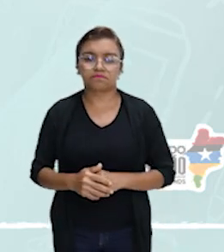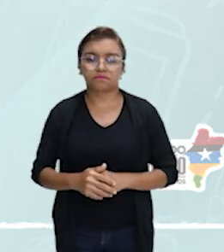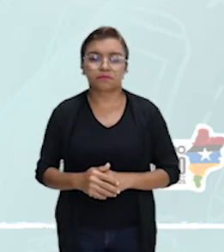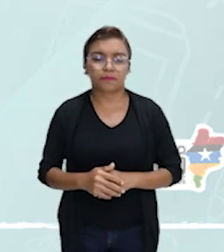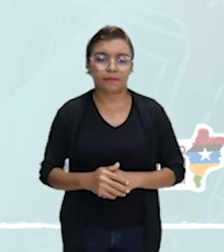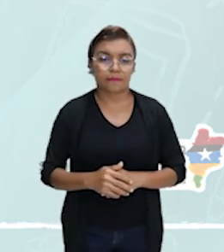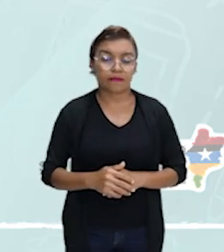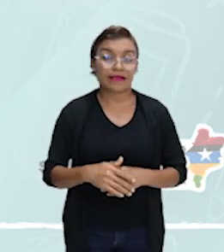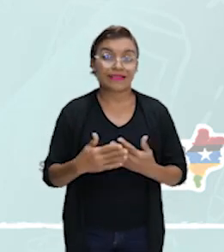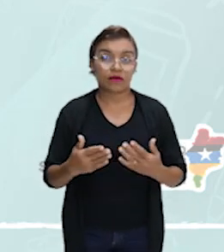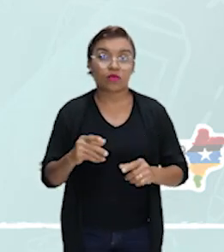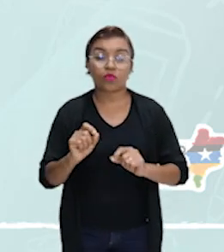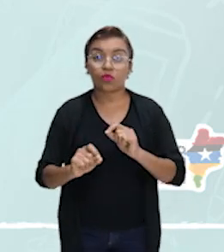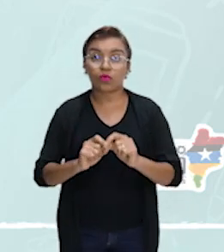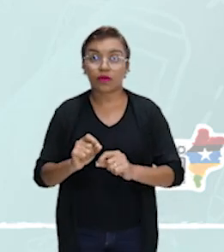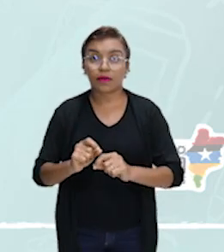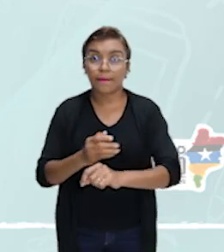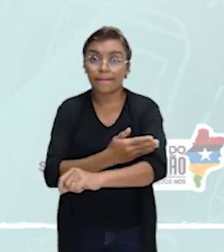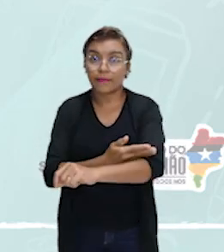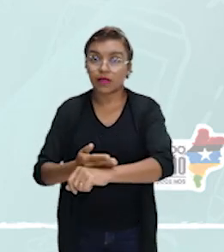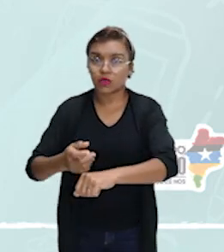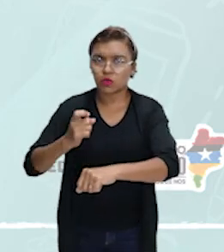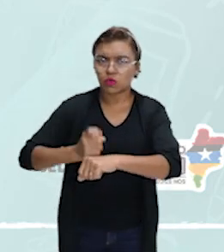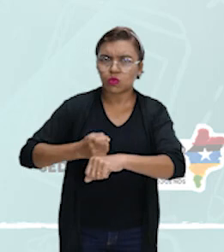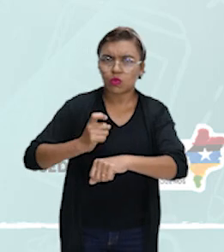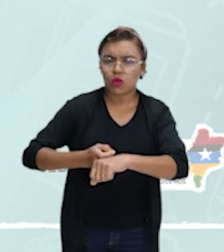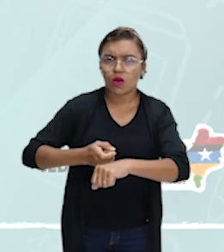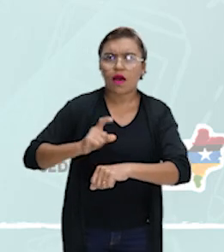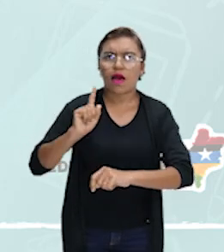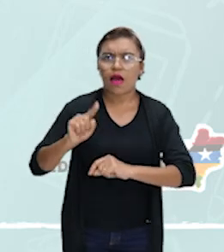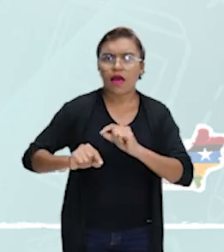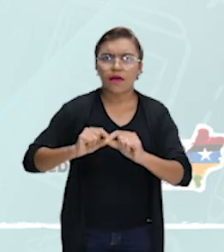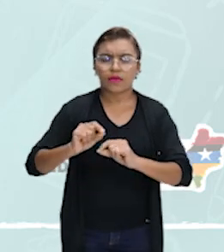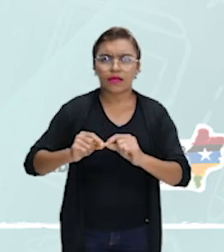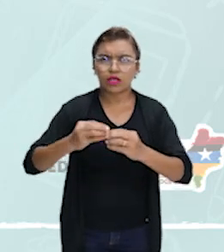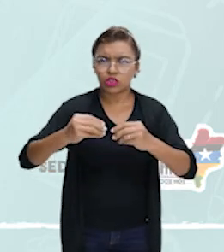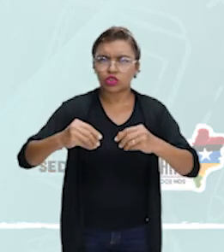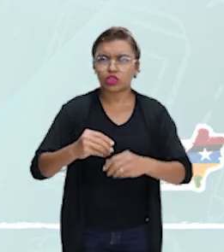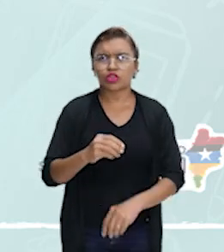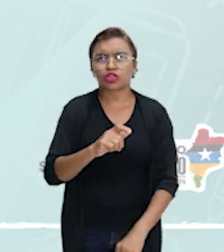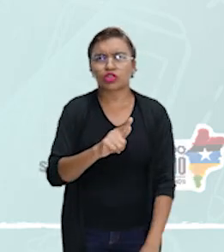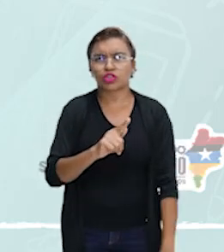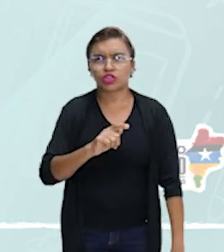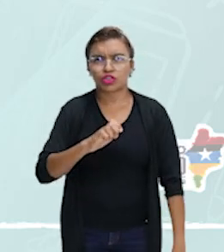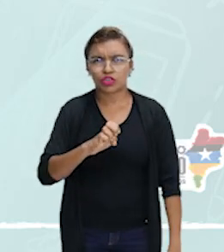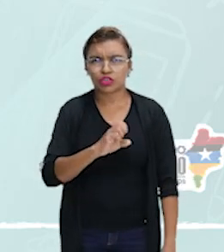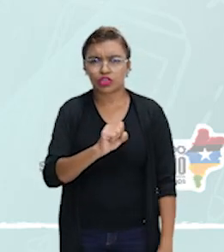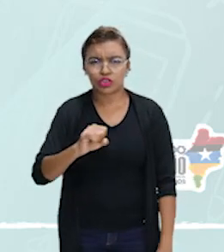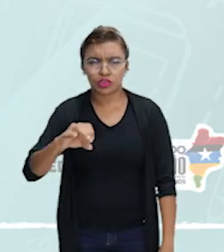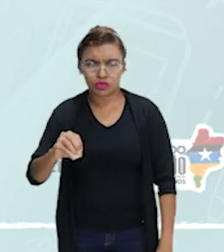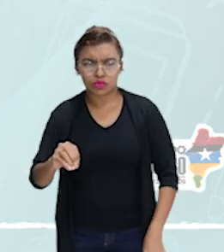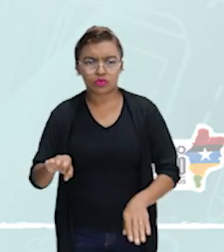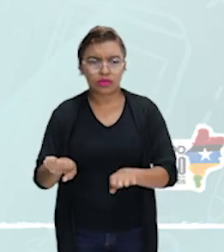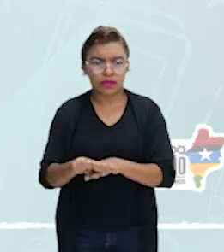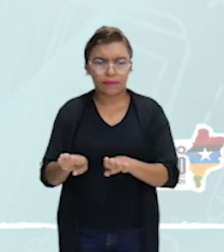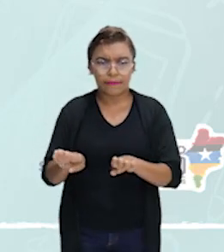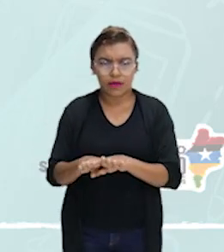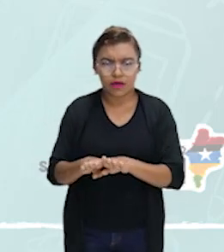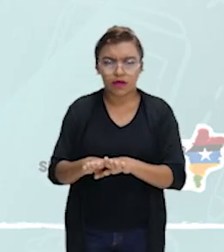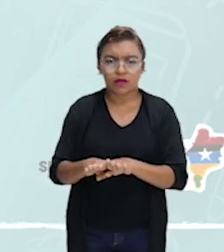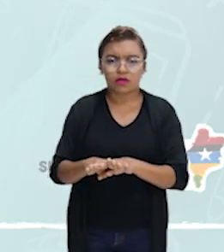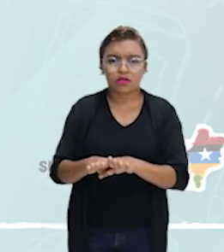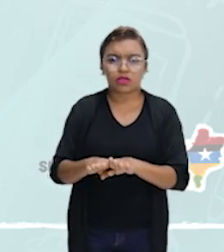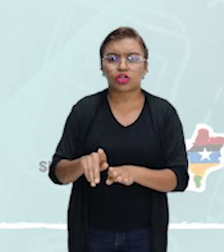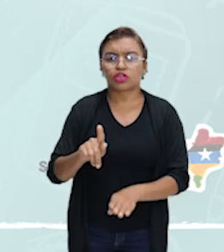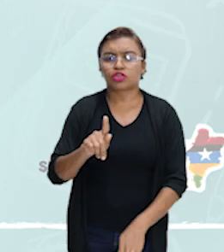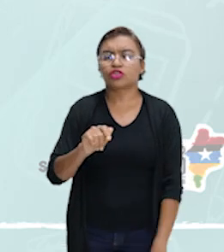o gesso, ele nada mais é do que o sulfato de cálcio, assim como o giz, aquele giz que é utilizado